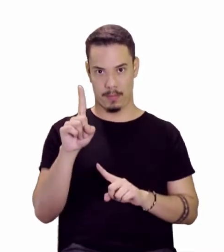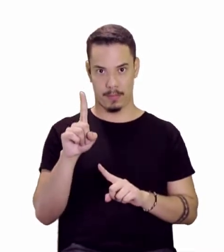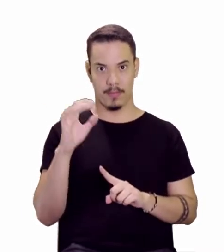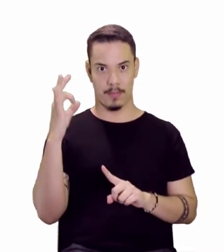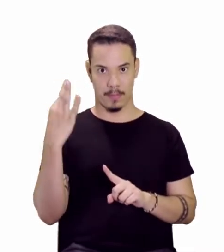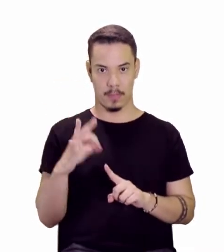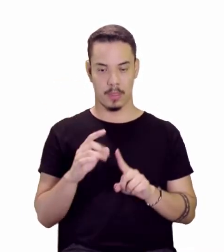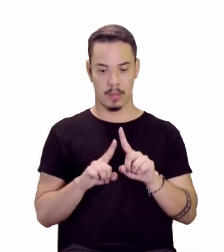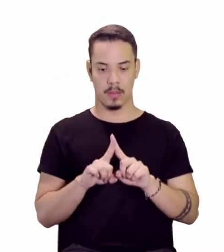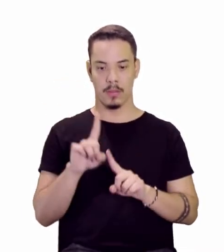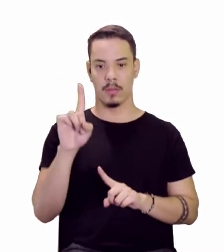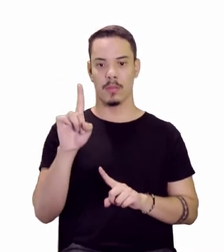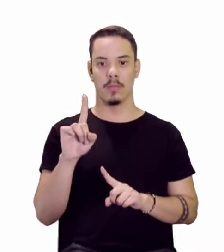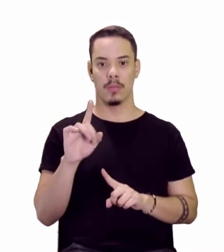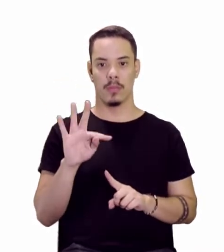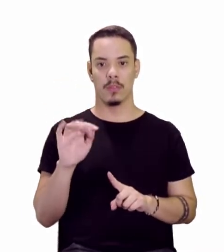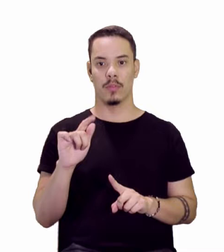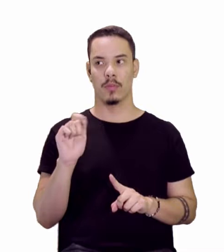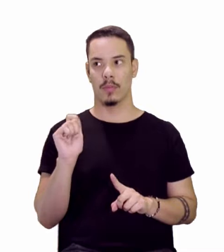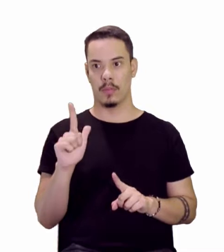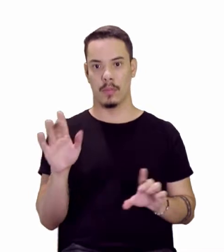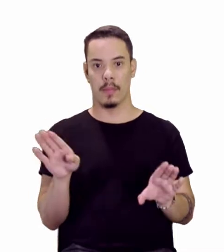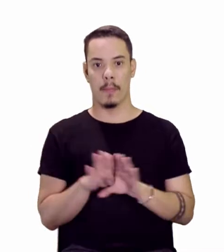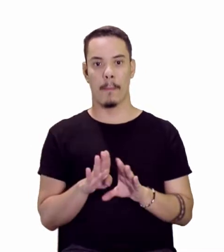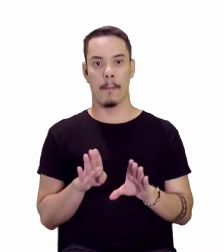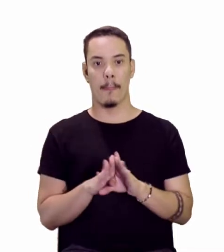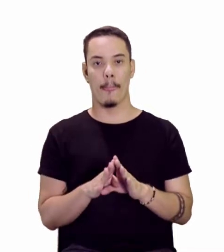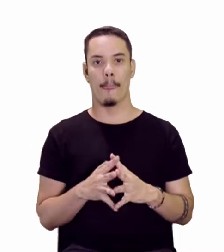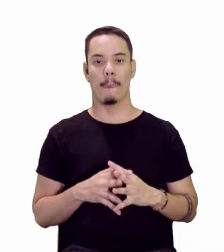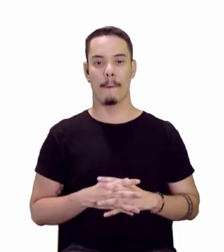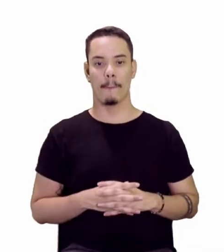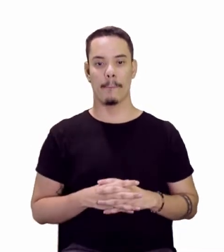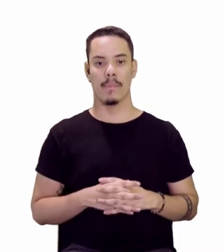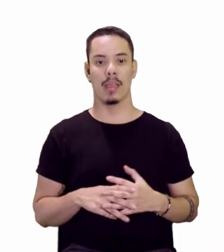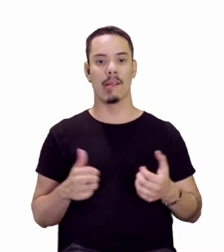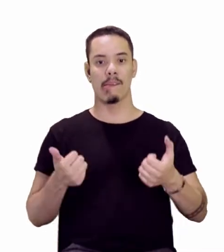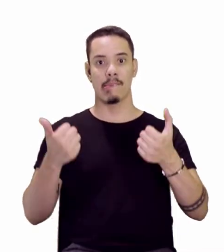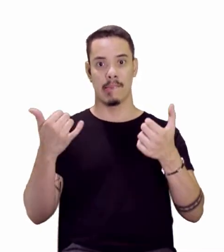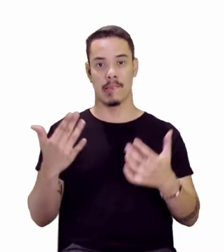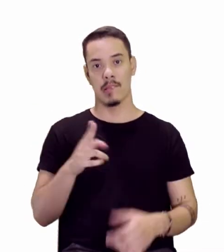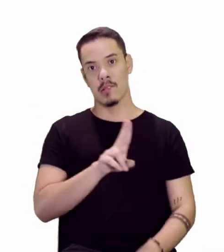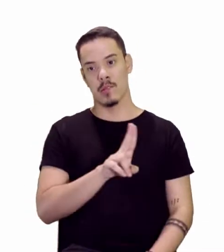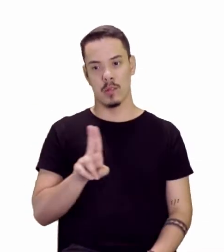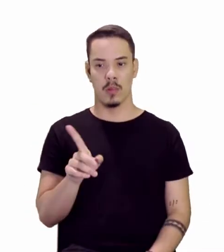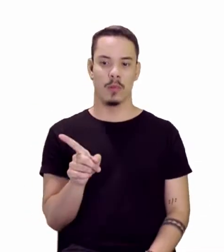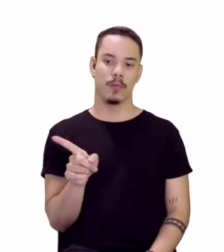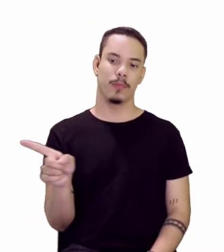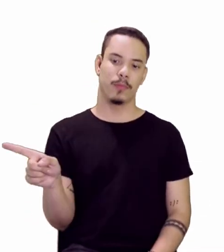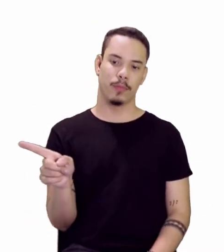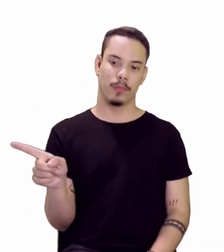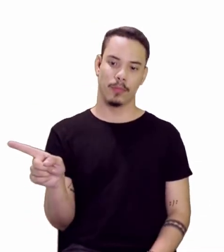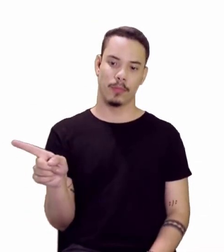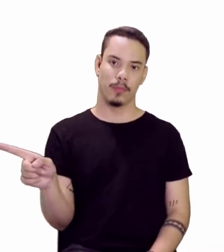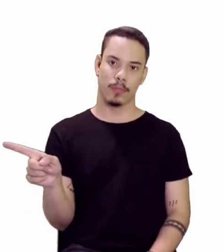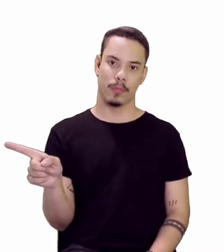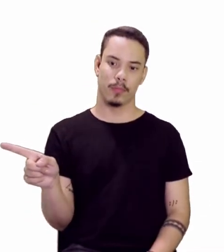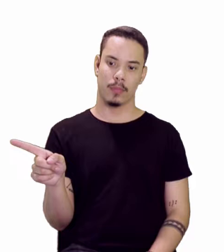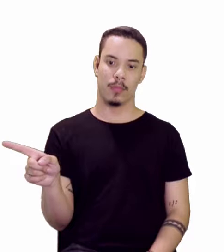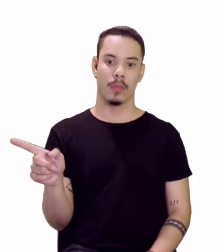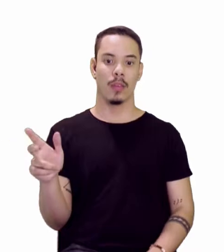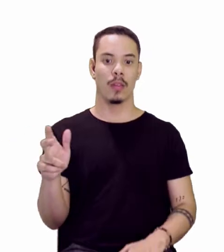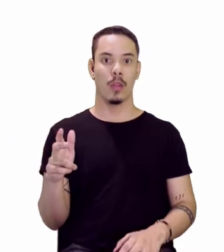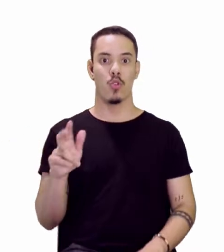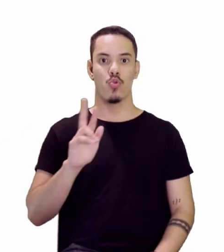cima. Sentido para cima. E nós chamamos de empuxo. Empuxo. Então, da mesma forma que o peso... Não é